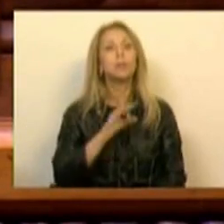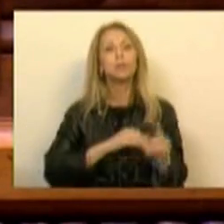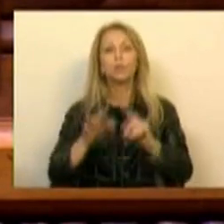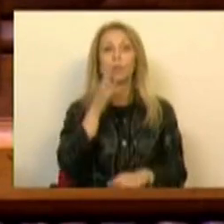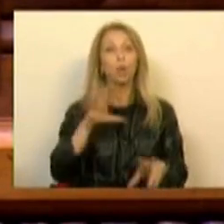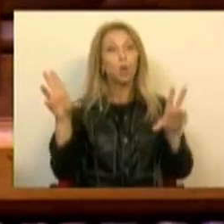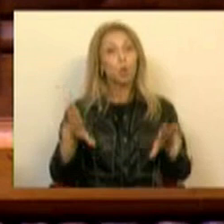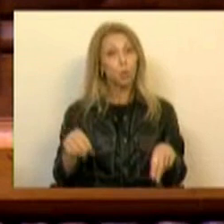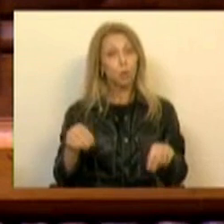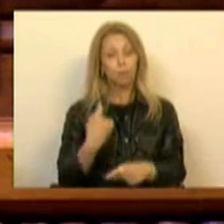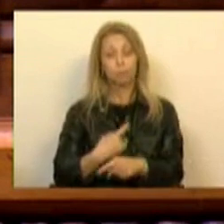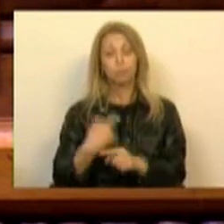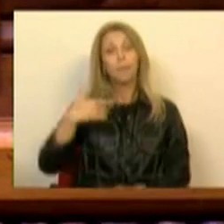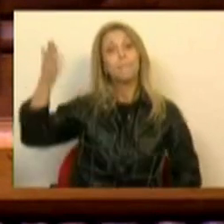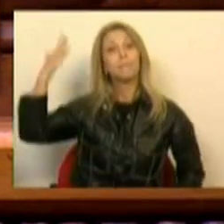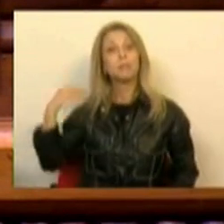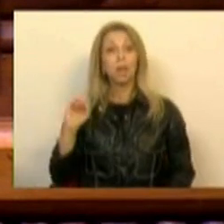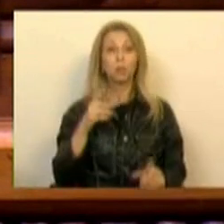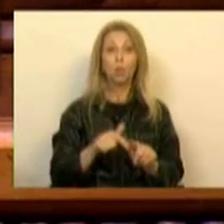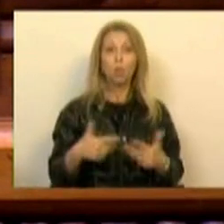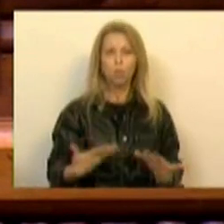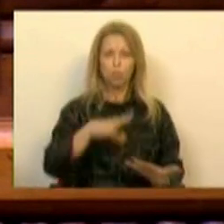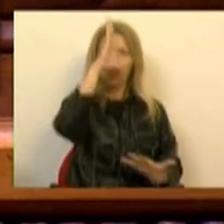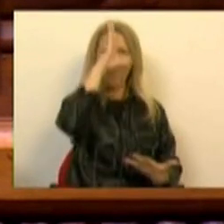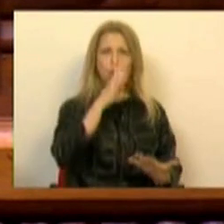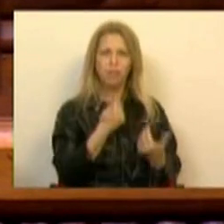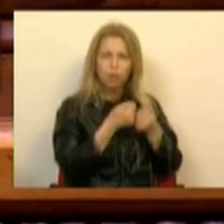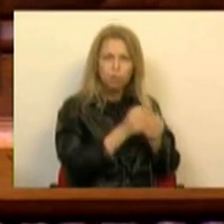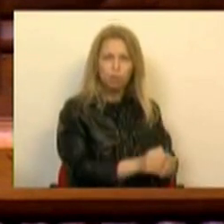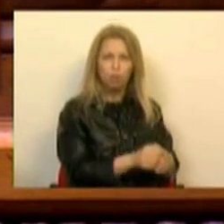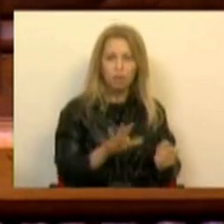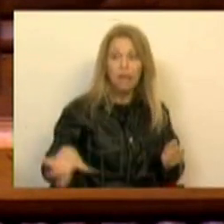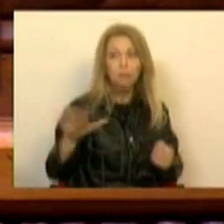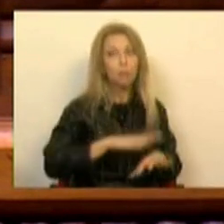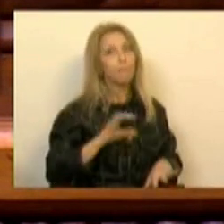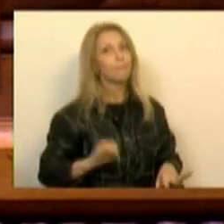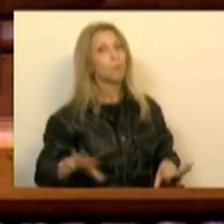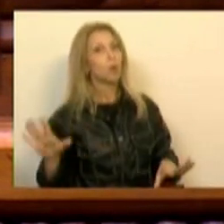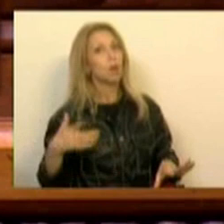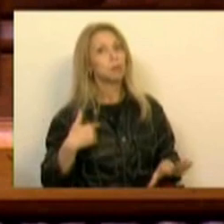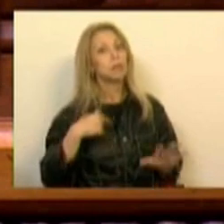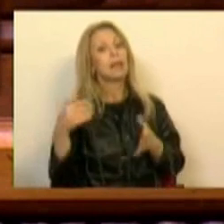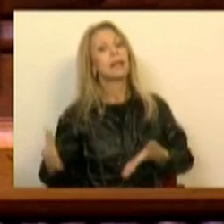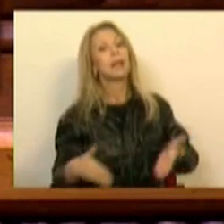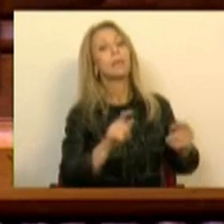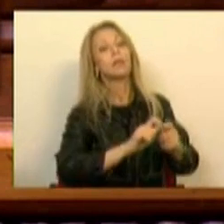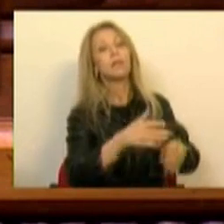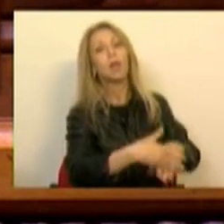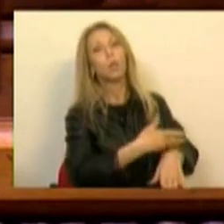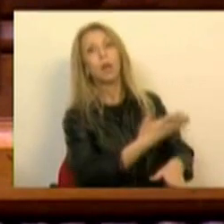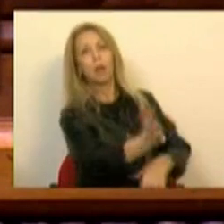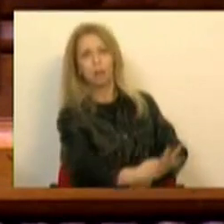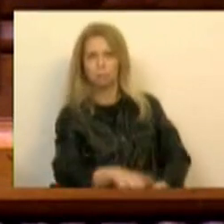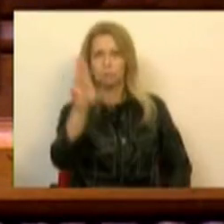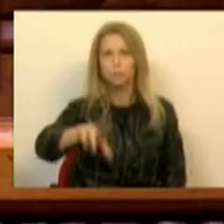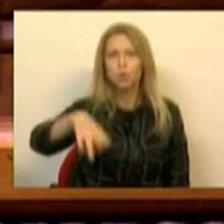nunca, nem no passado nem hoje, o Governo se escondeu atrás da conjuntura para deixar de prosseguir o caminho que definiu. Um caminho de valorização